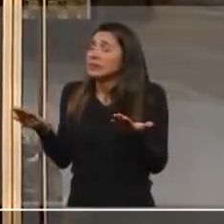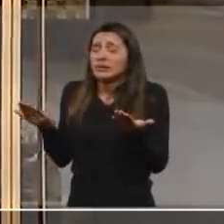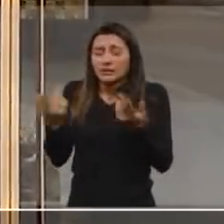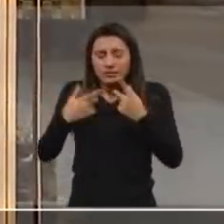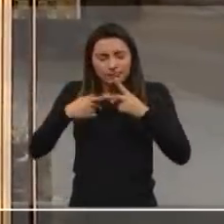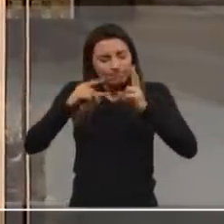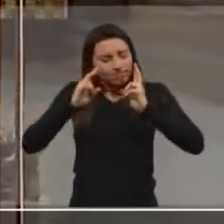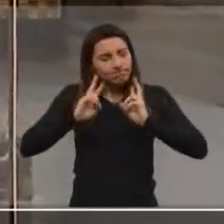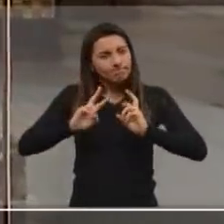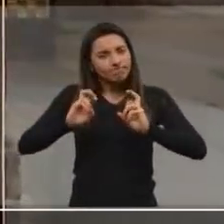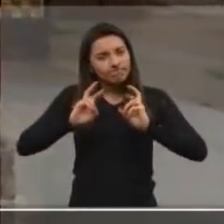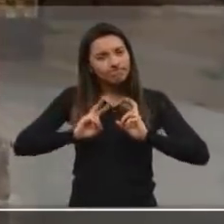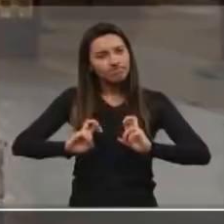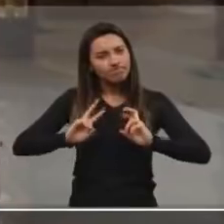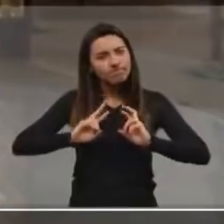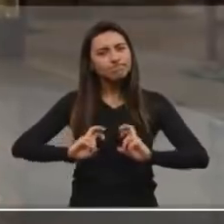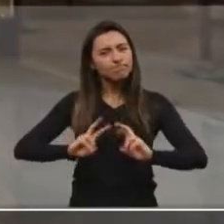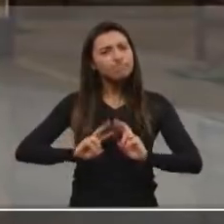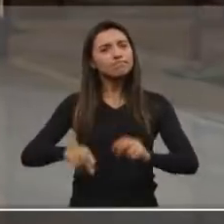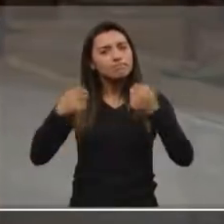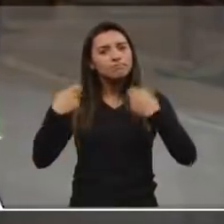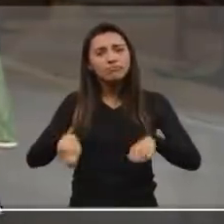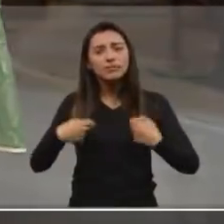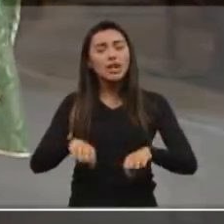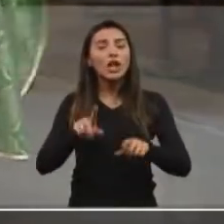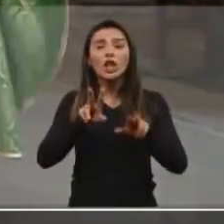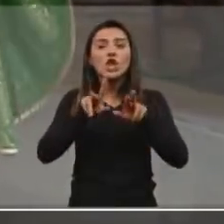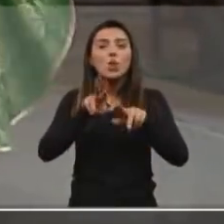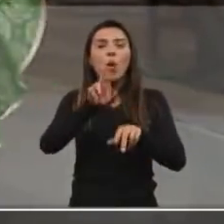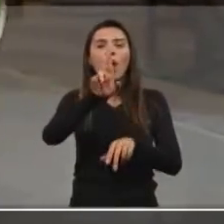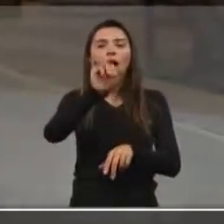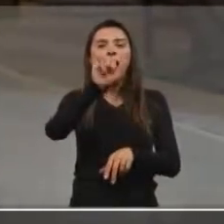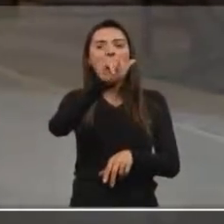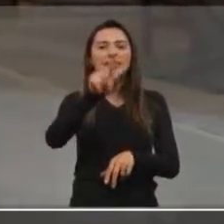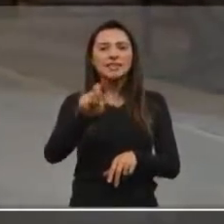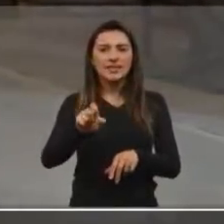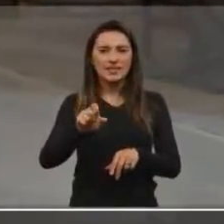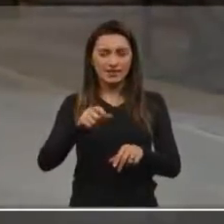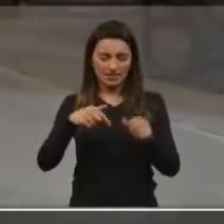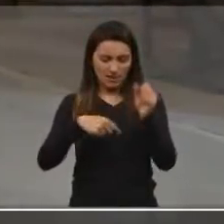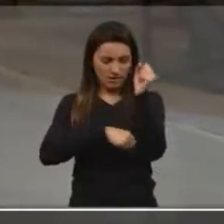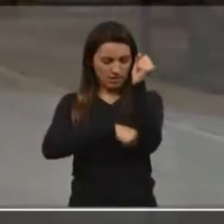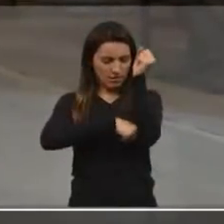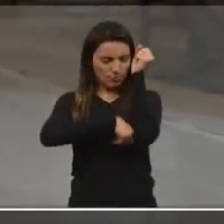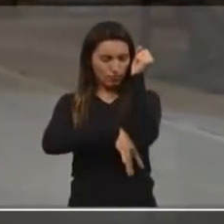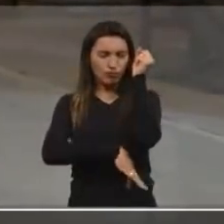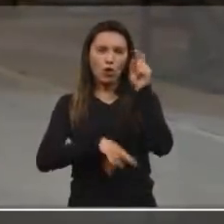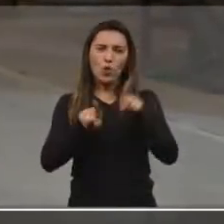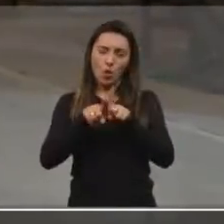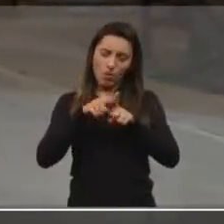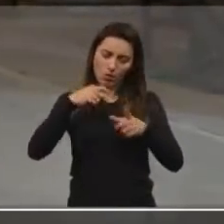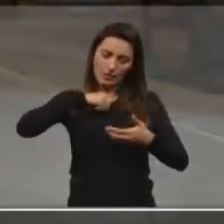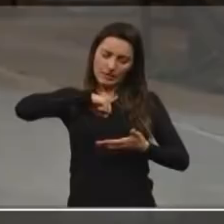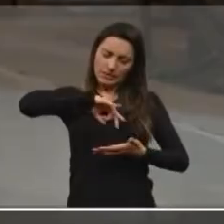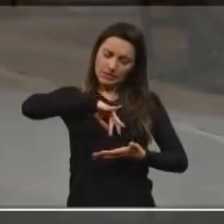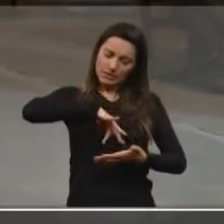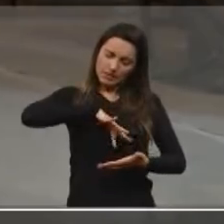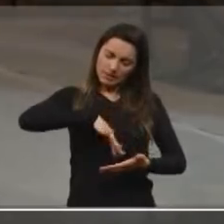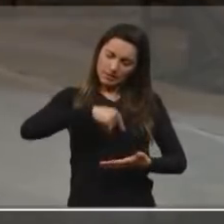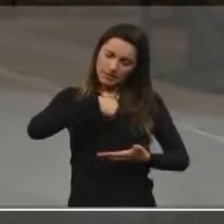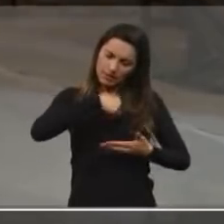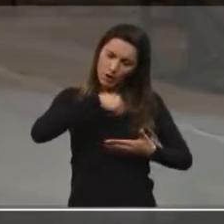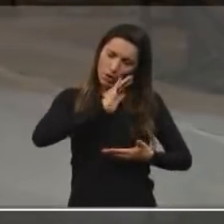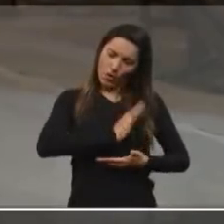e isso é importante porque a raiz é ela que busca a seiva não